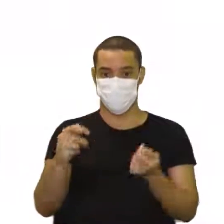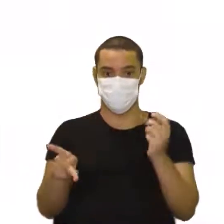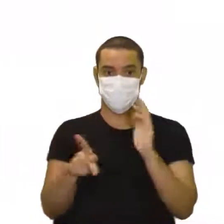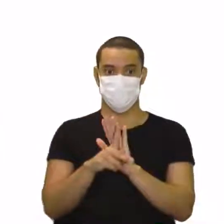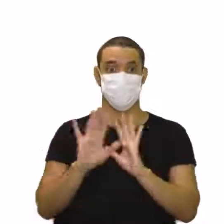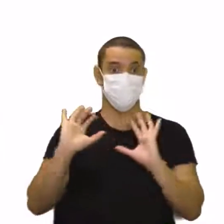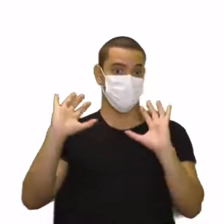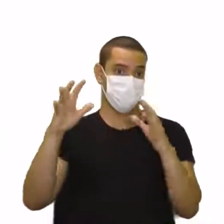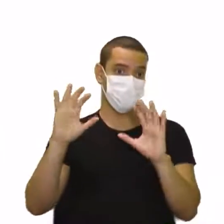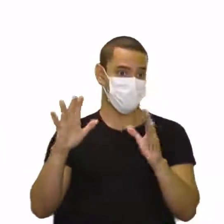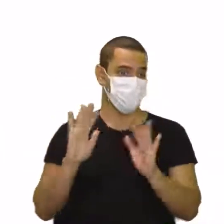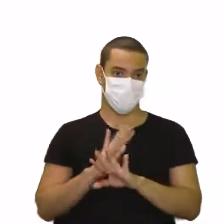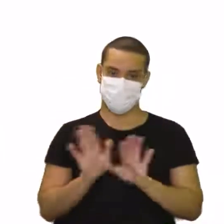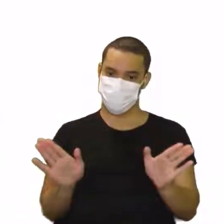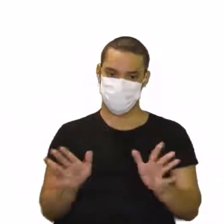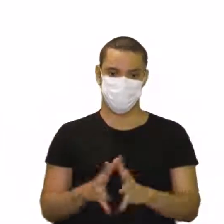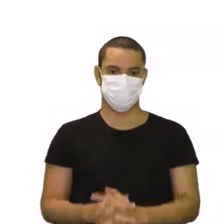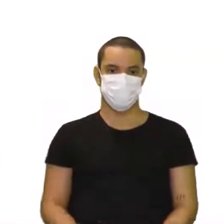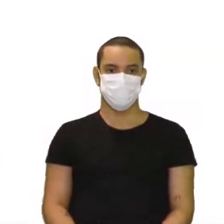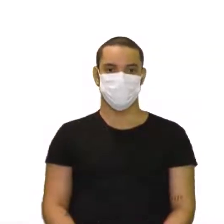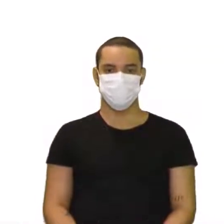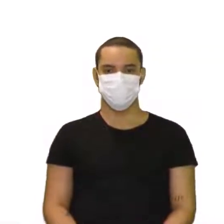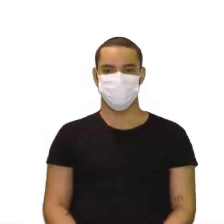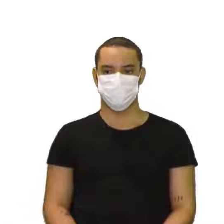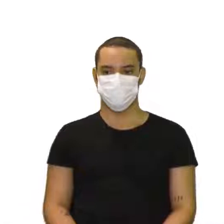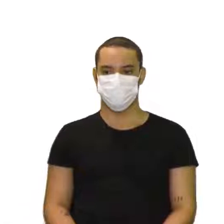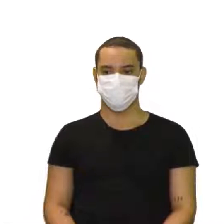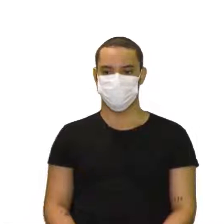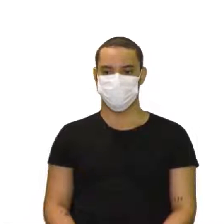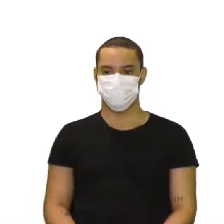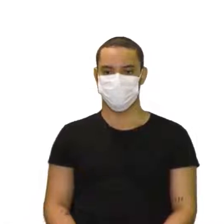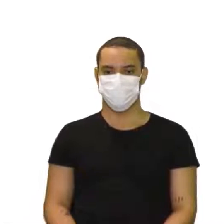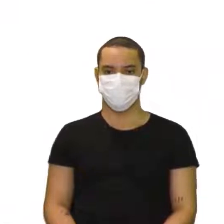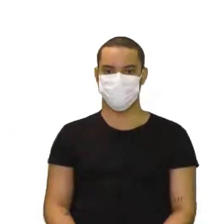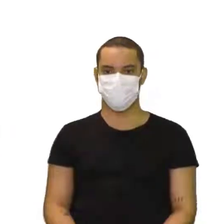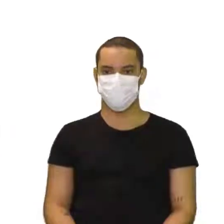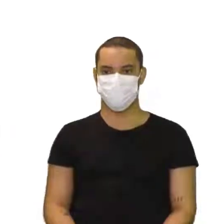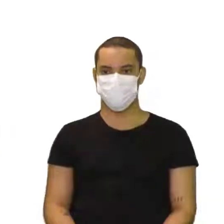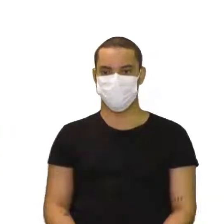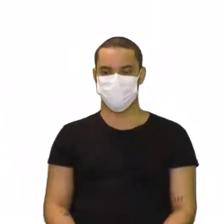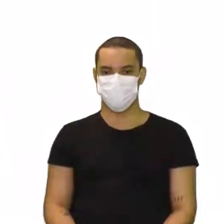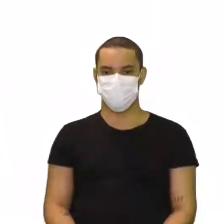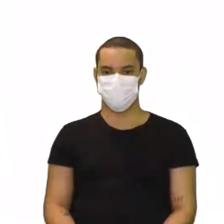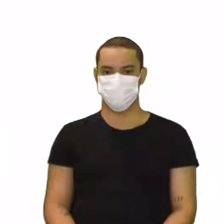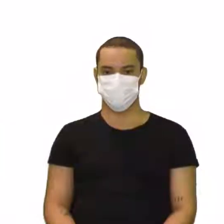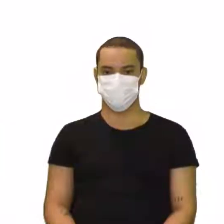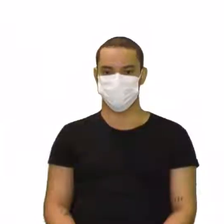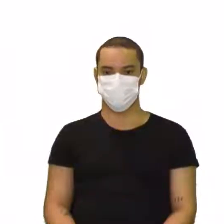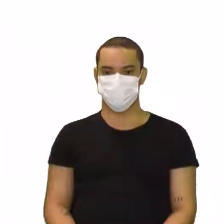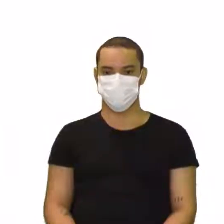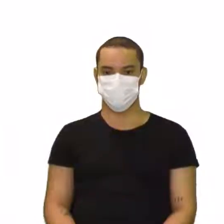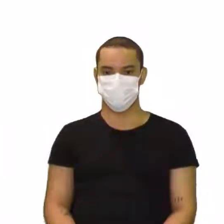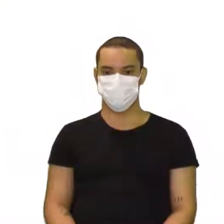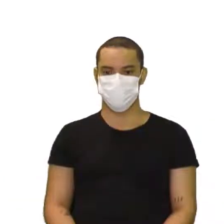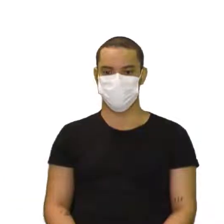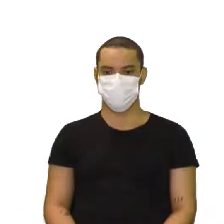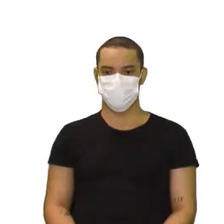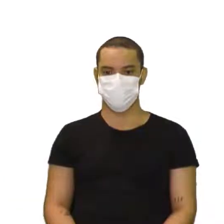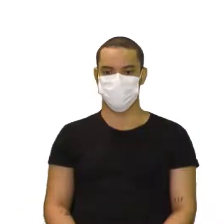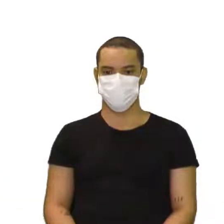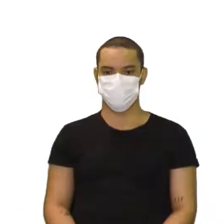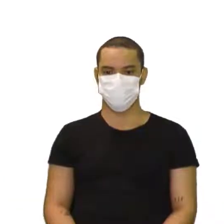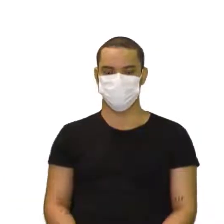voleibol. Praticamente, muito pequeno, não vai interferir. Resultado aqui, ó. A ordem de grandeza